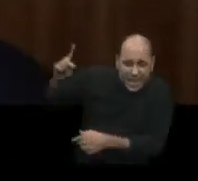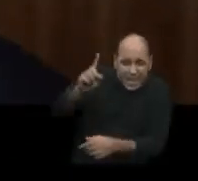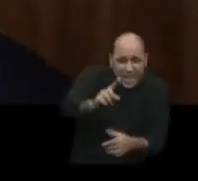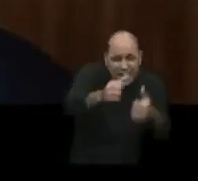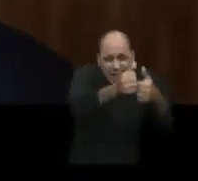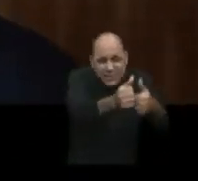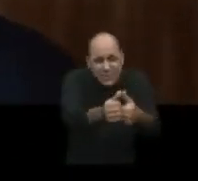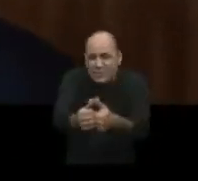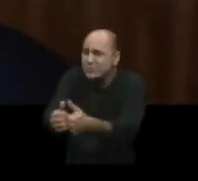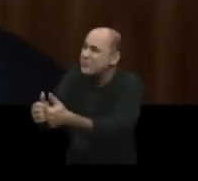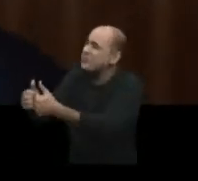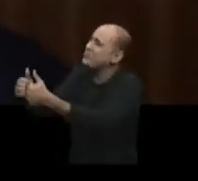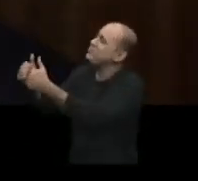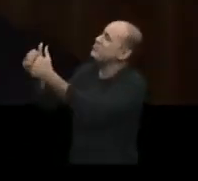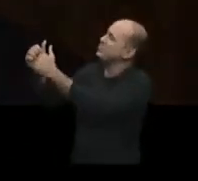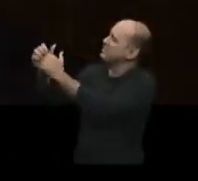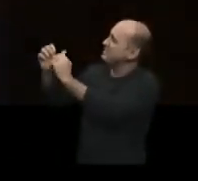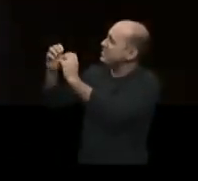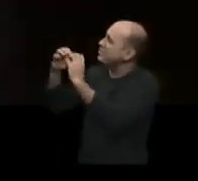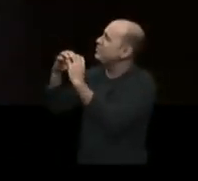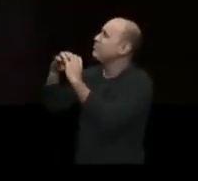conduza para perto de Ti.